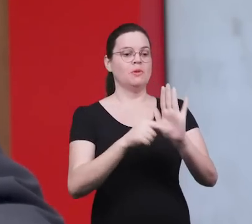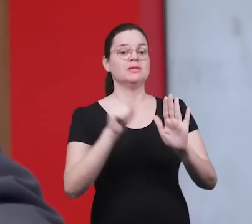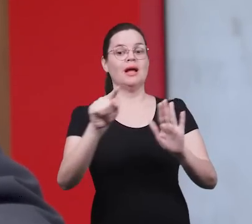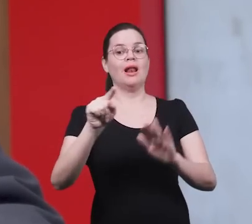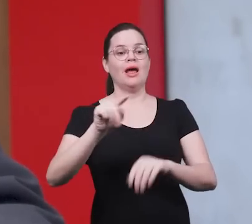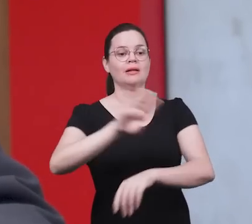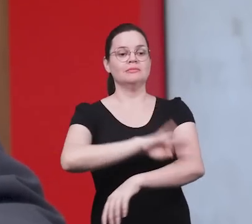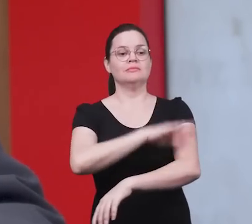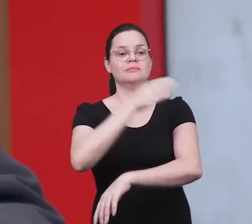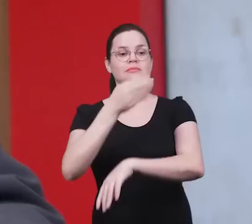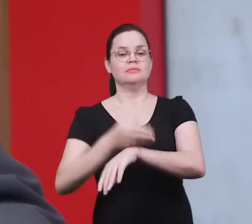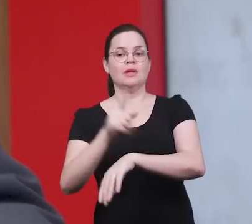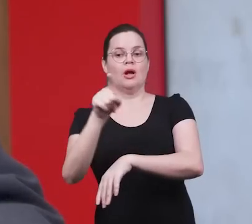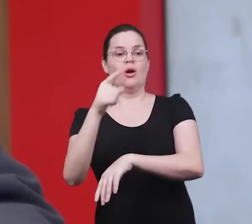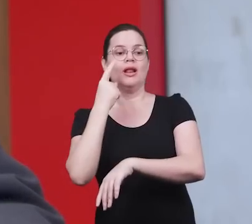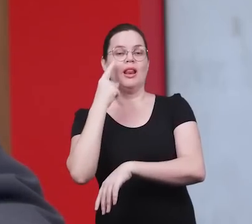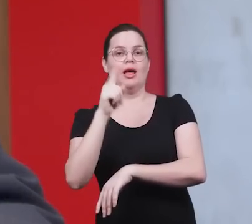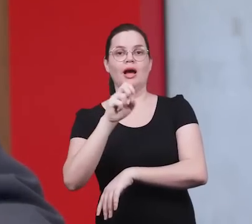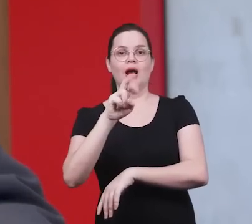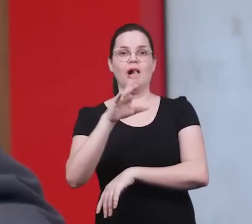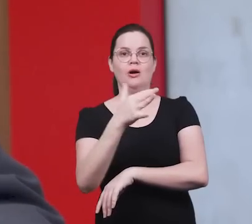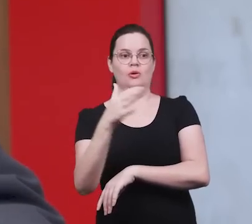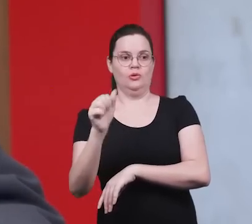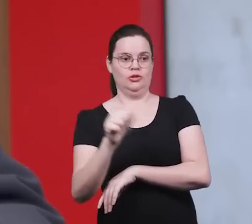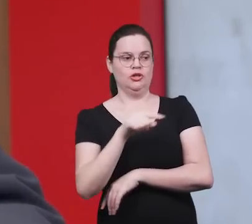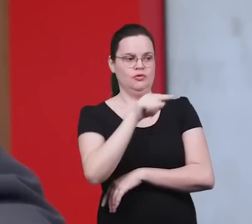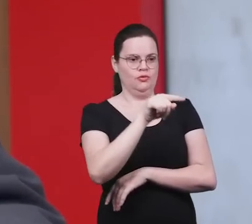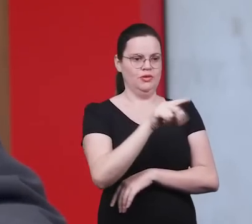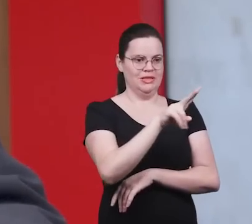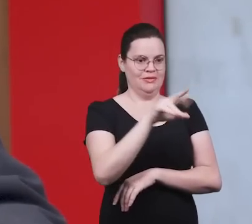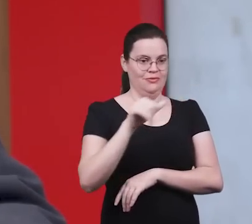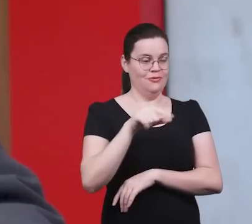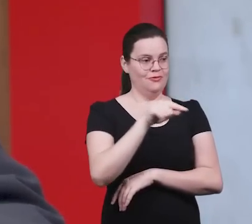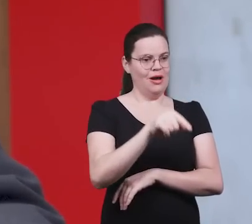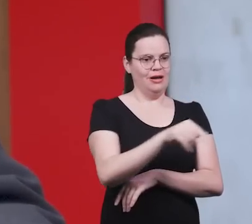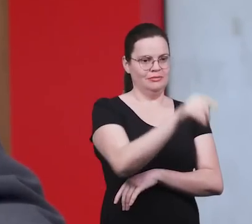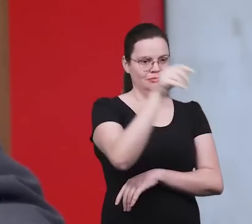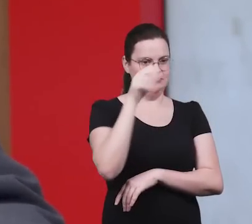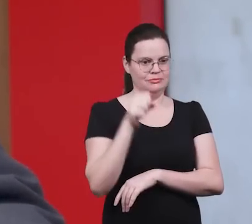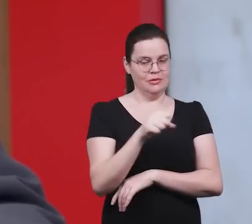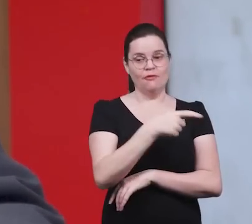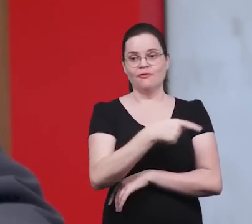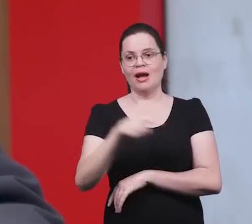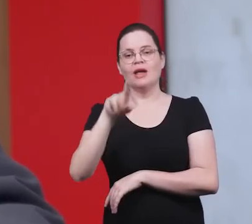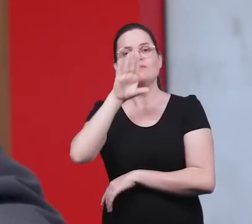Horebe. E o Senhor diz assim: toma a tua vara com que feriste o mar e fere a rocha.